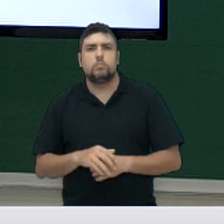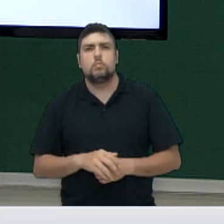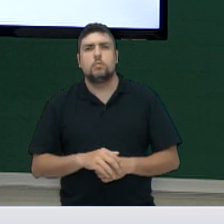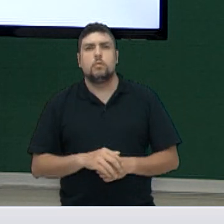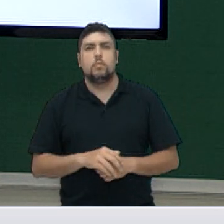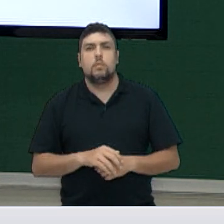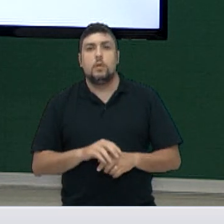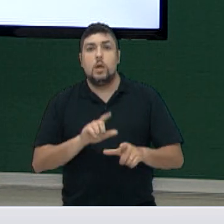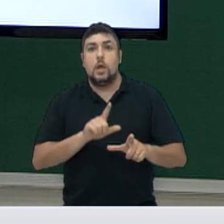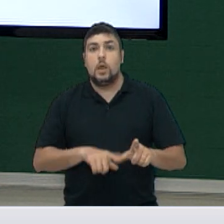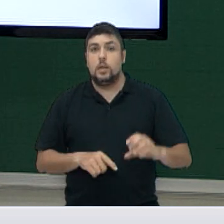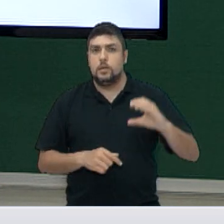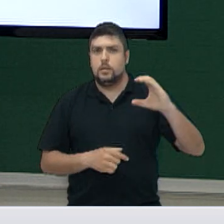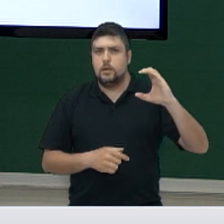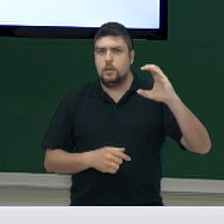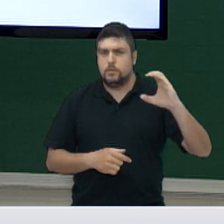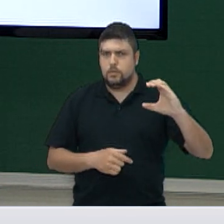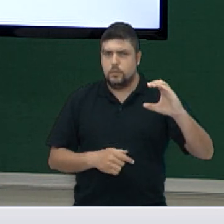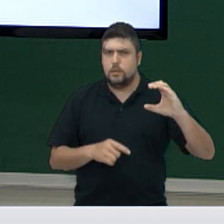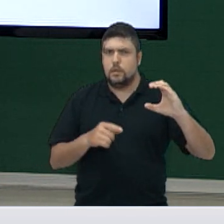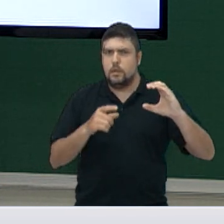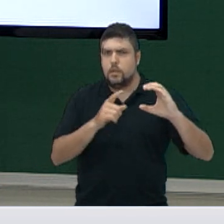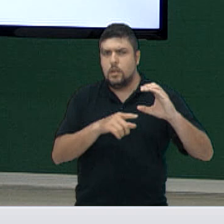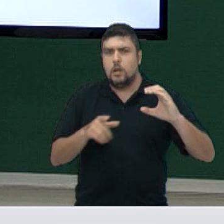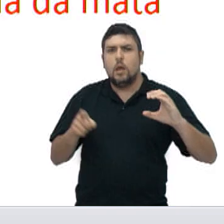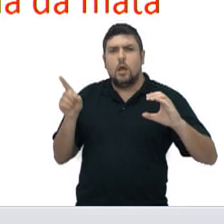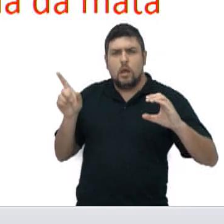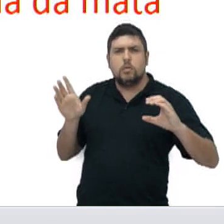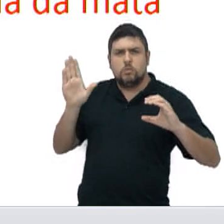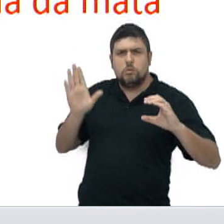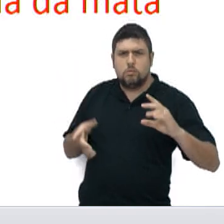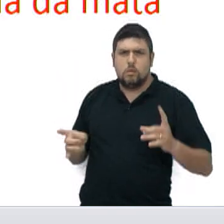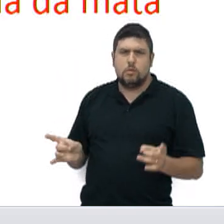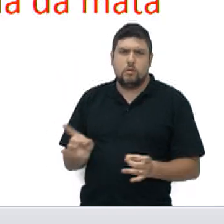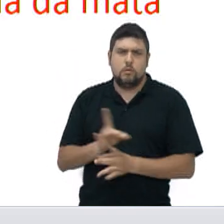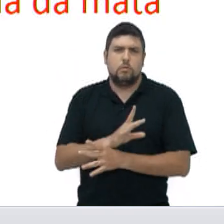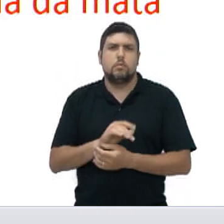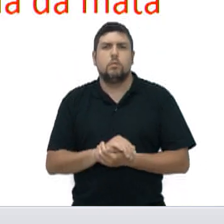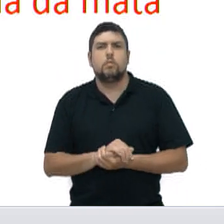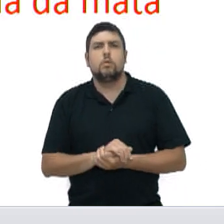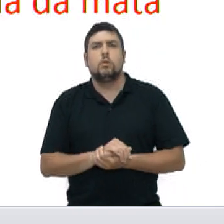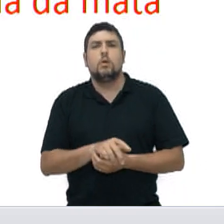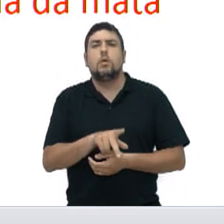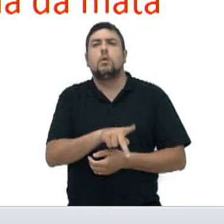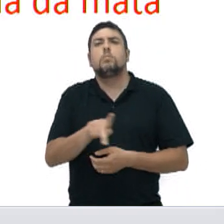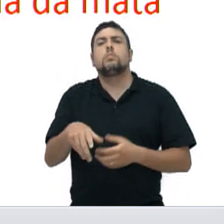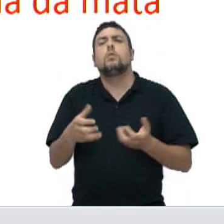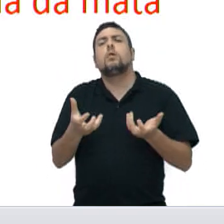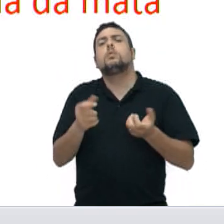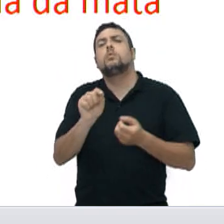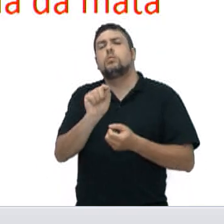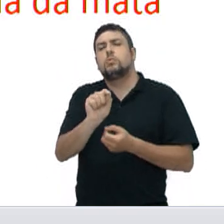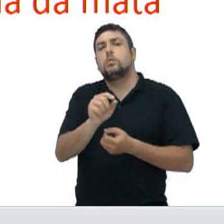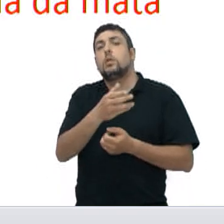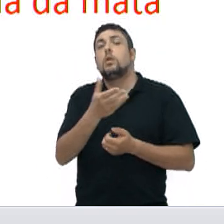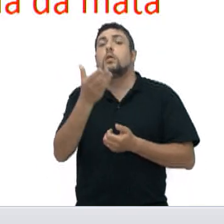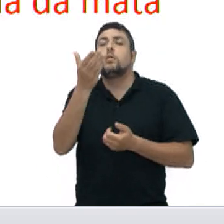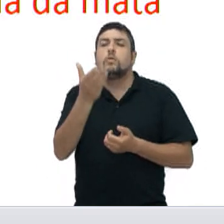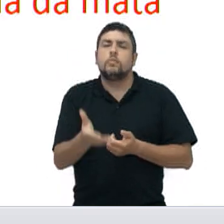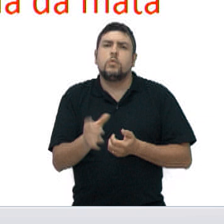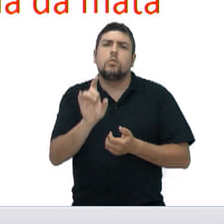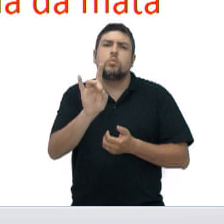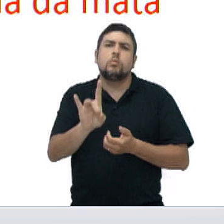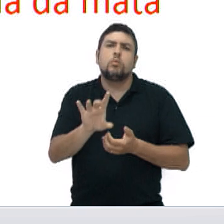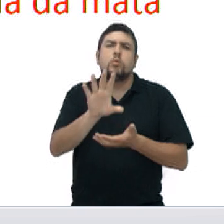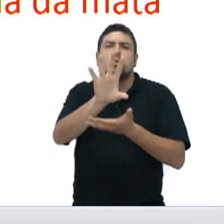nosso próximo exercício, ele já está pronto aqui. Então, o que a professora quer de você? Quer simplesmente que você